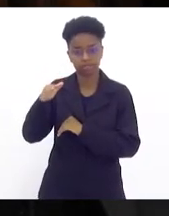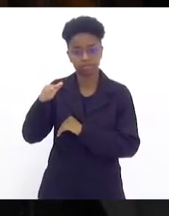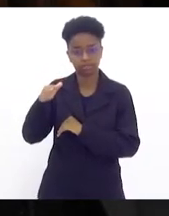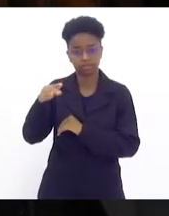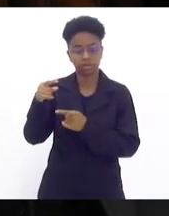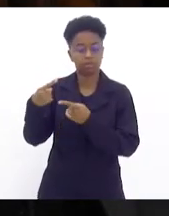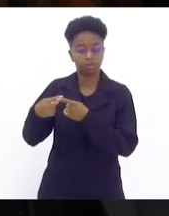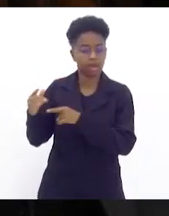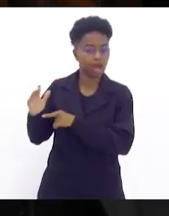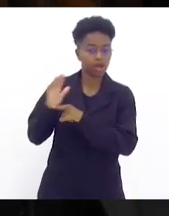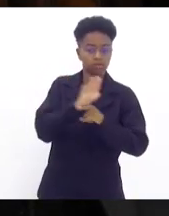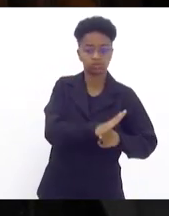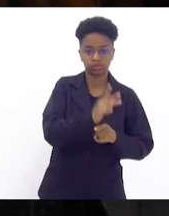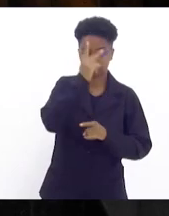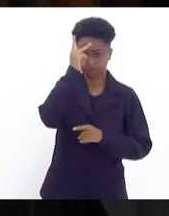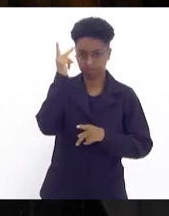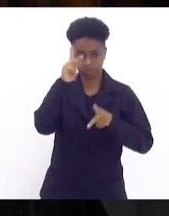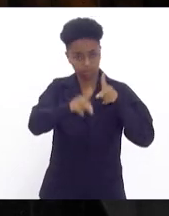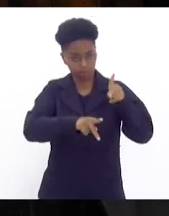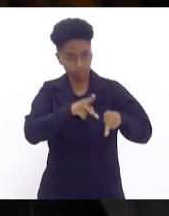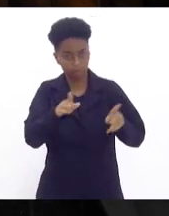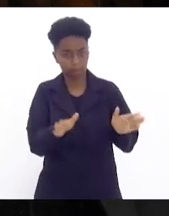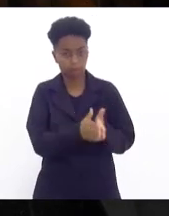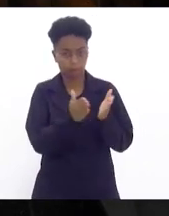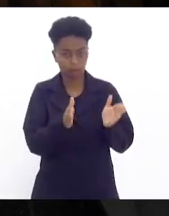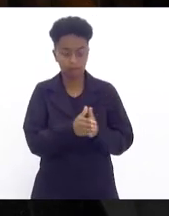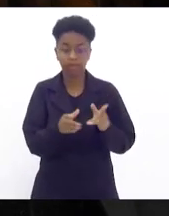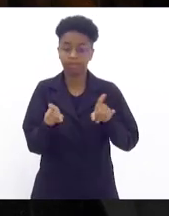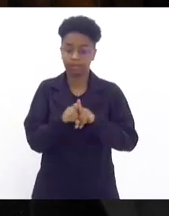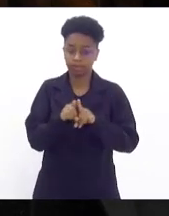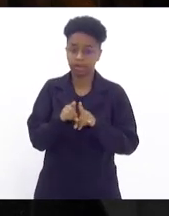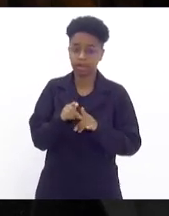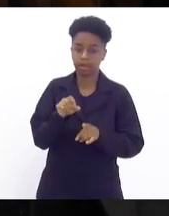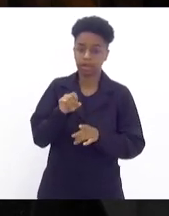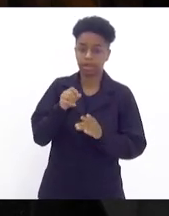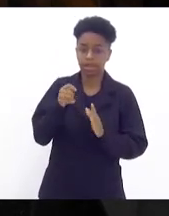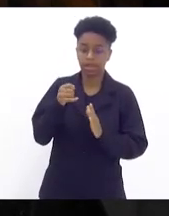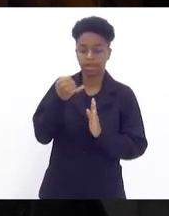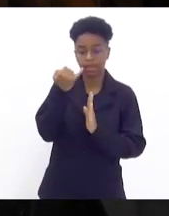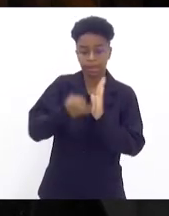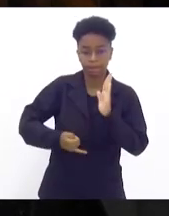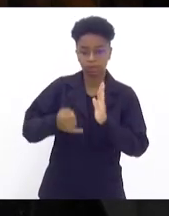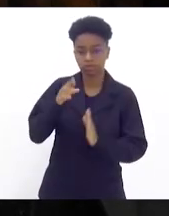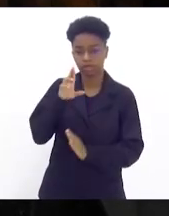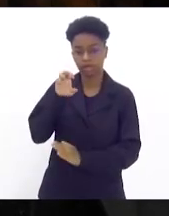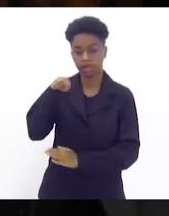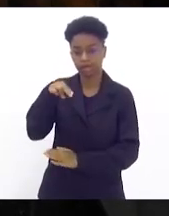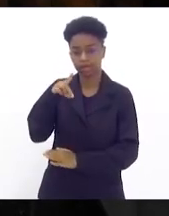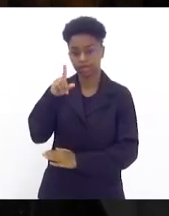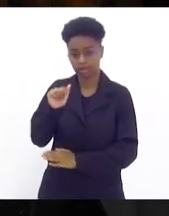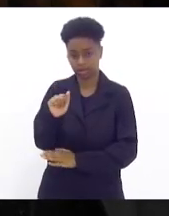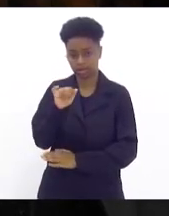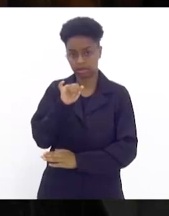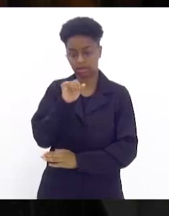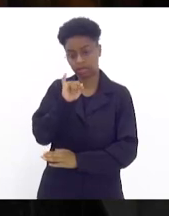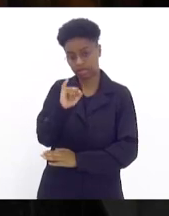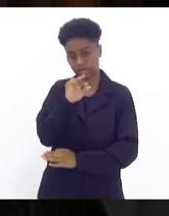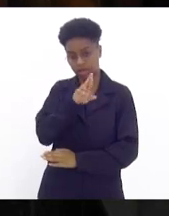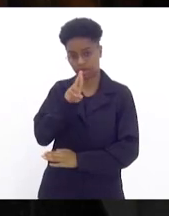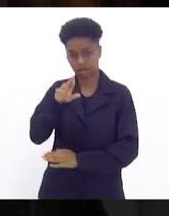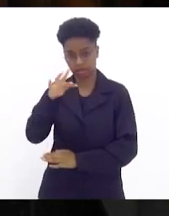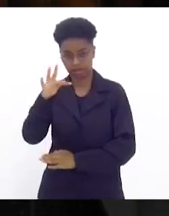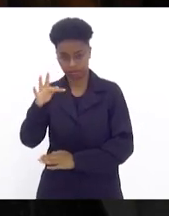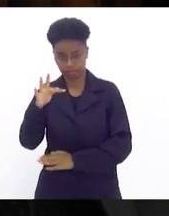os mais pobres e o imposto de renda é um instrumento